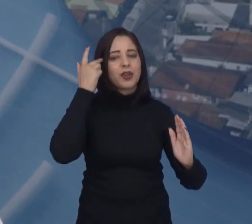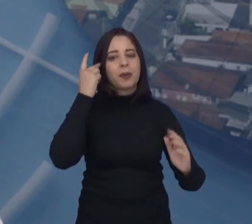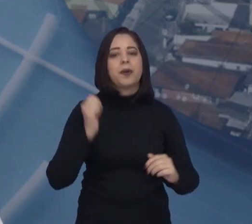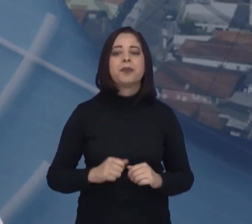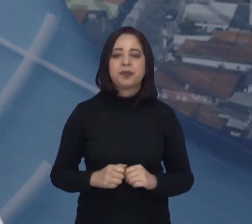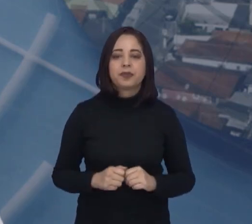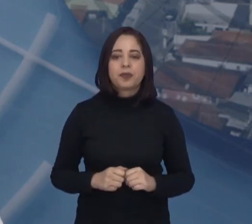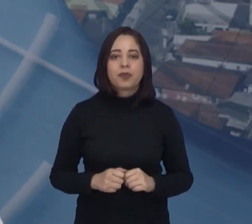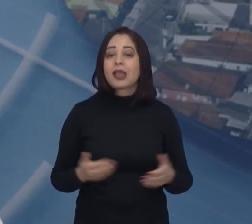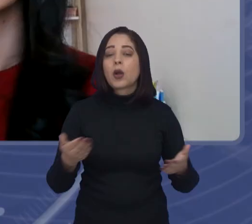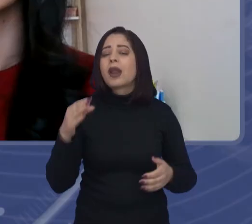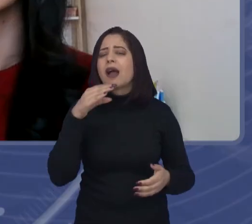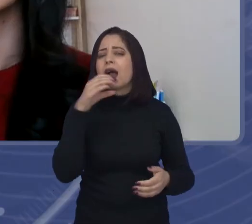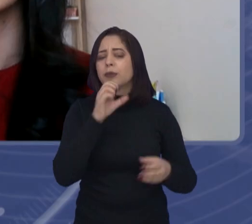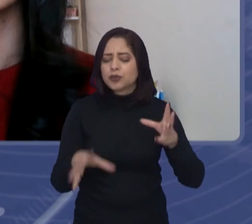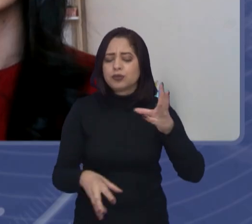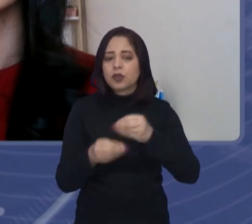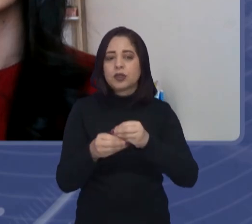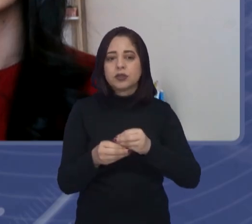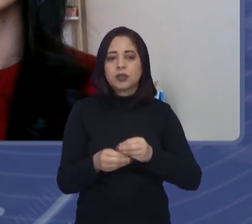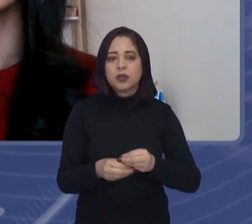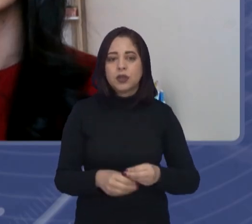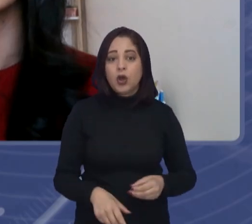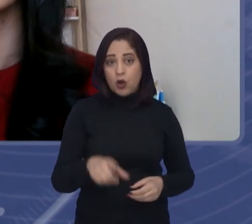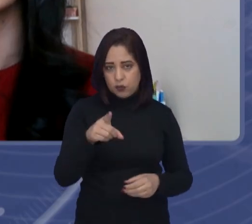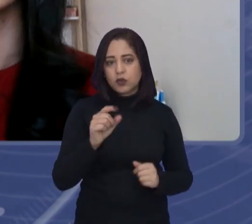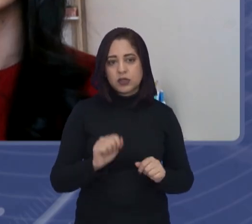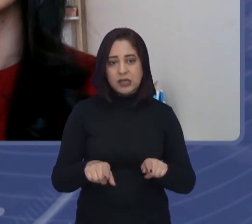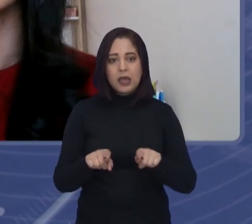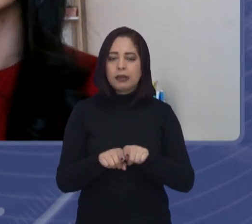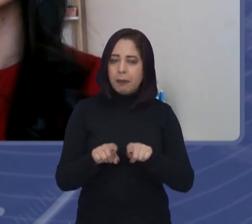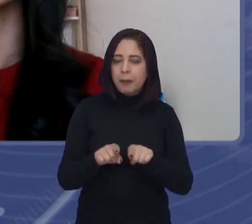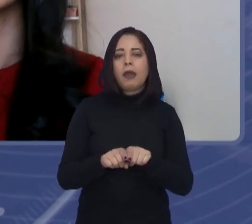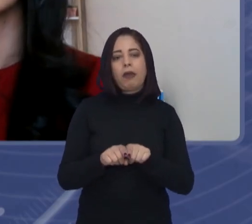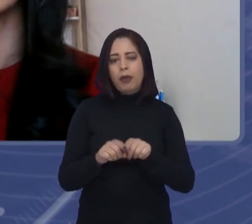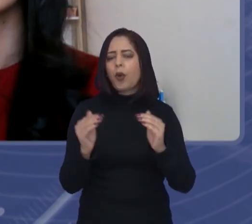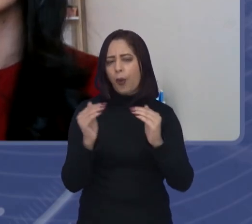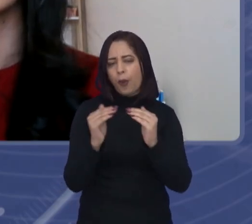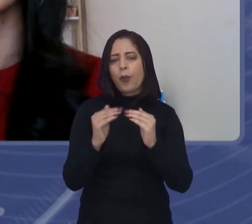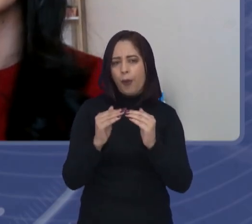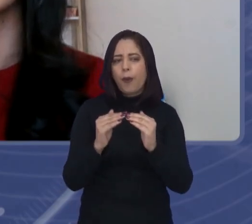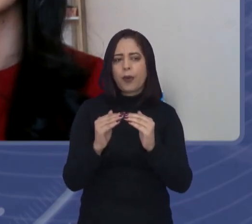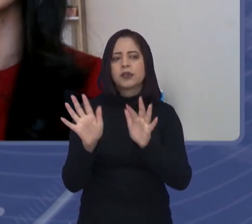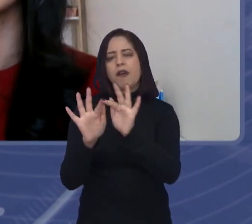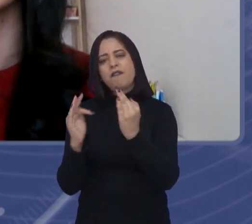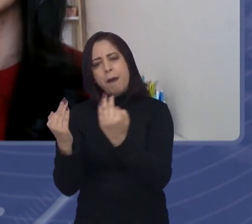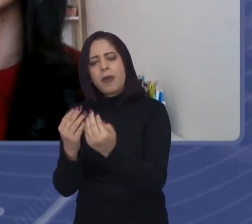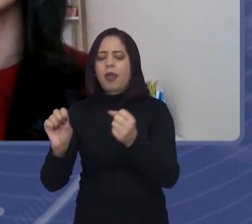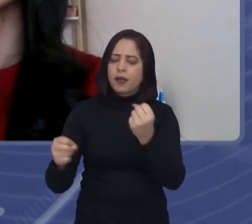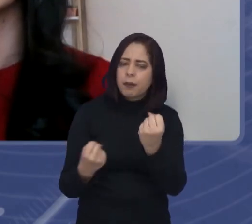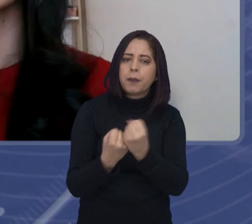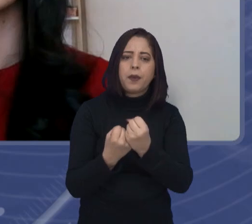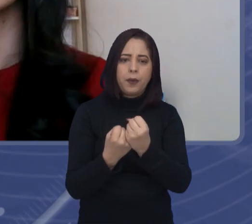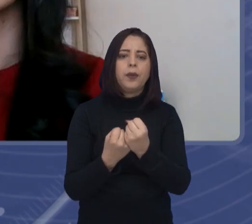Victória, rapidamente, você tem a mesma linha, né? O diálogo, ele é fundamental. Esse apoio da família, né? A gente precisa de